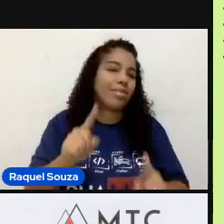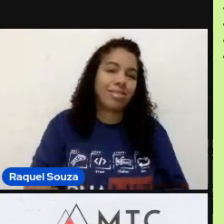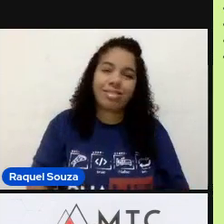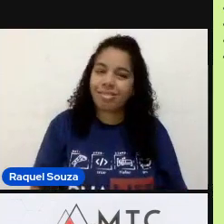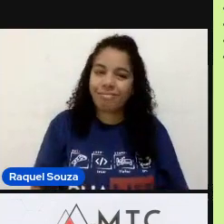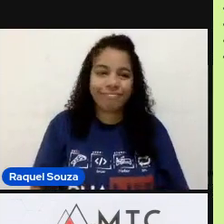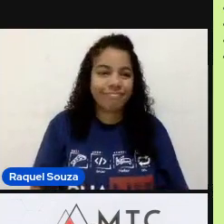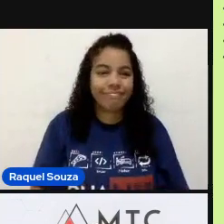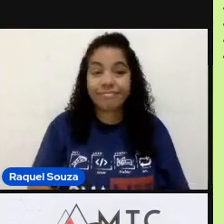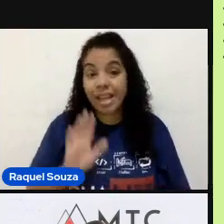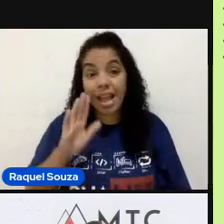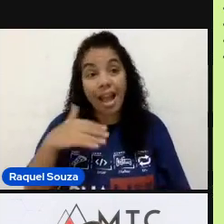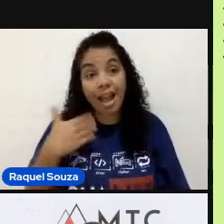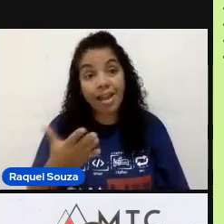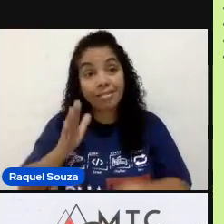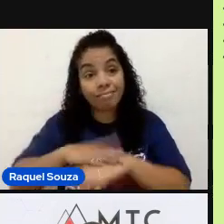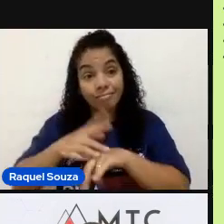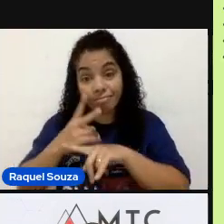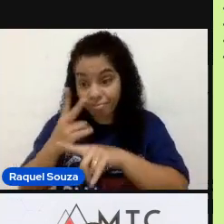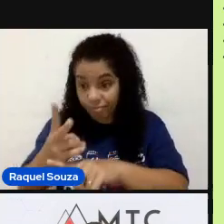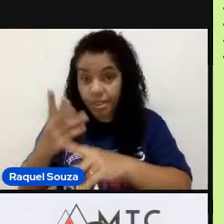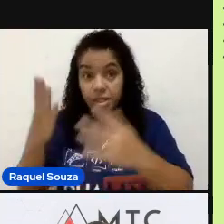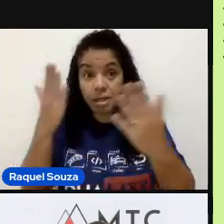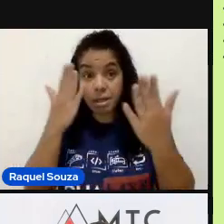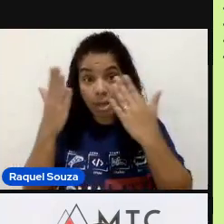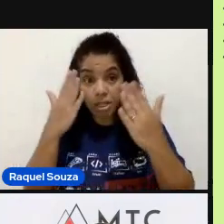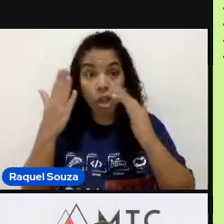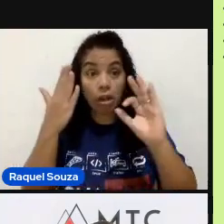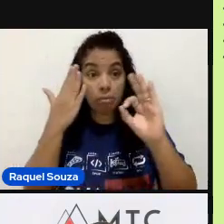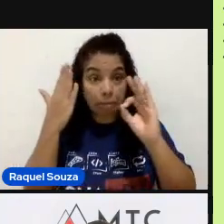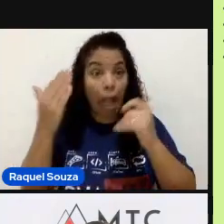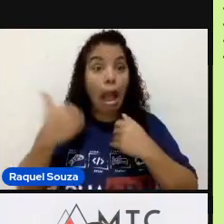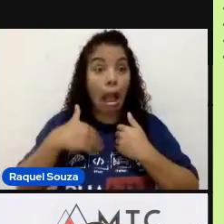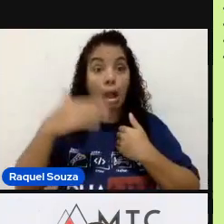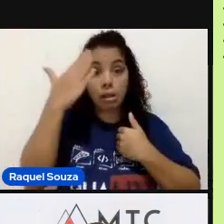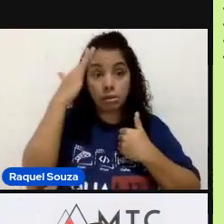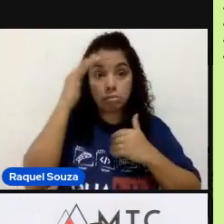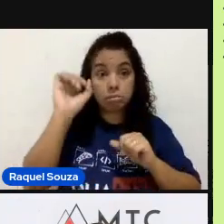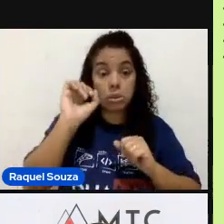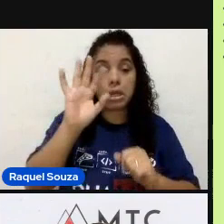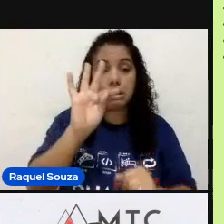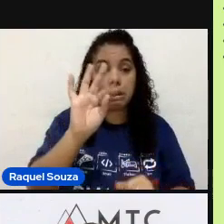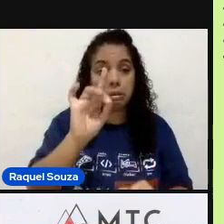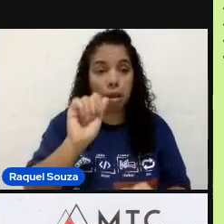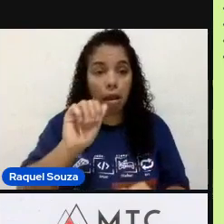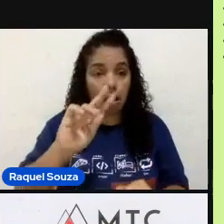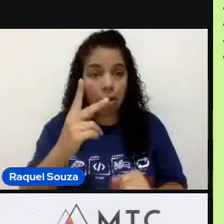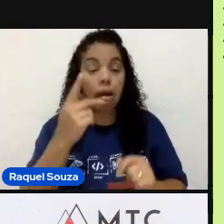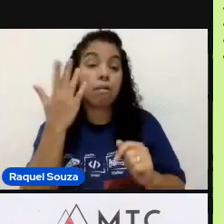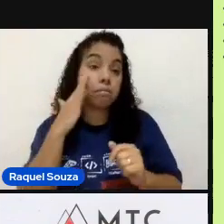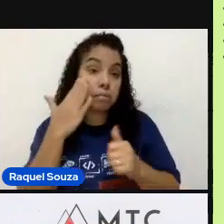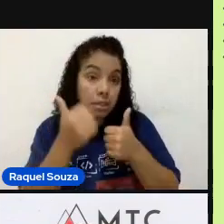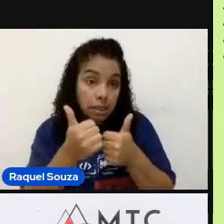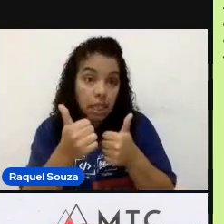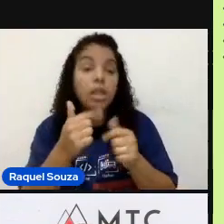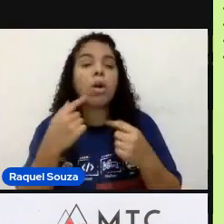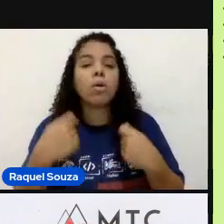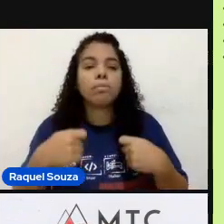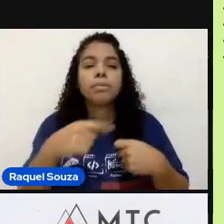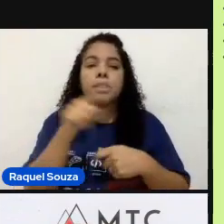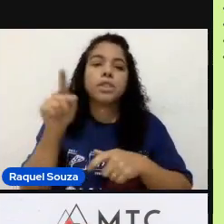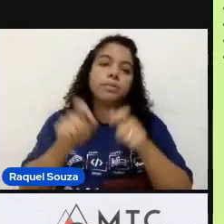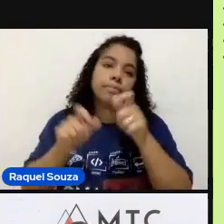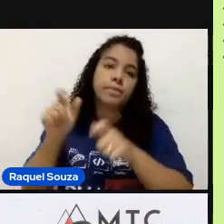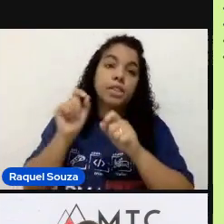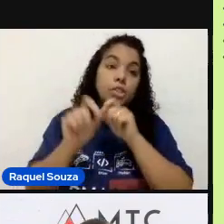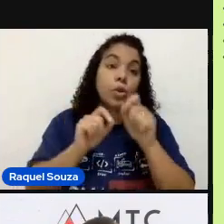que, quando eu procurei psicólogo e psiquiatra que entendiam de TDAH, né, eu disse assim, olha, eu preciso de pessoas